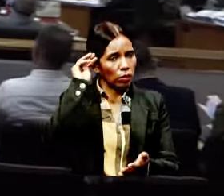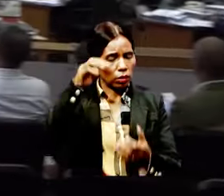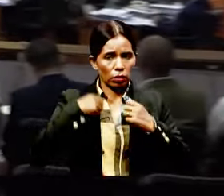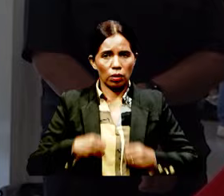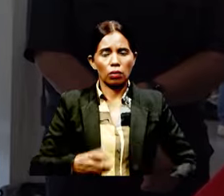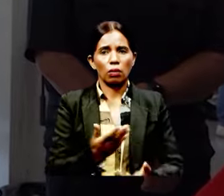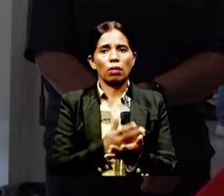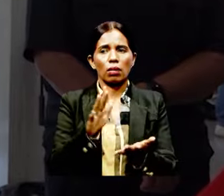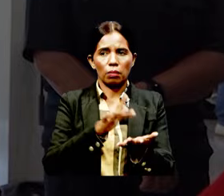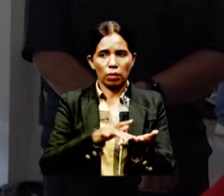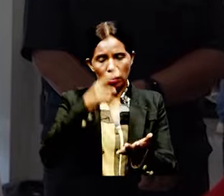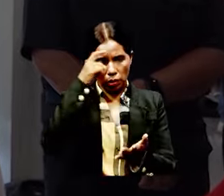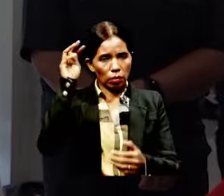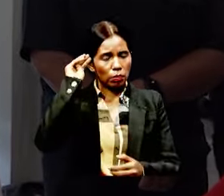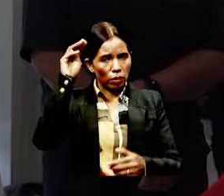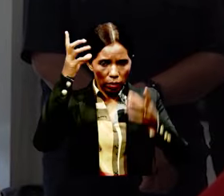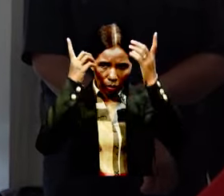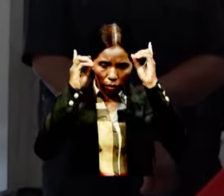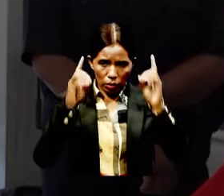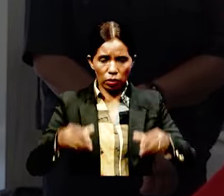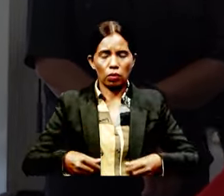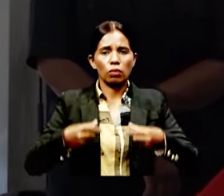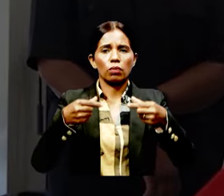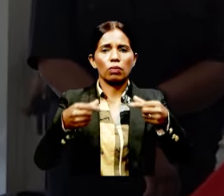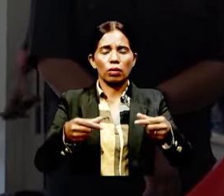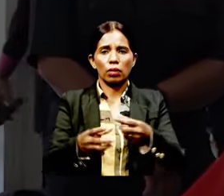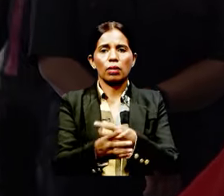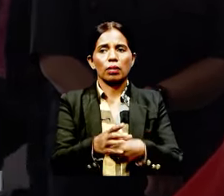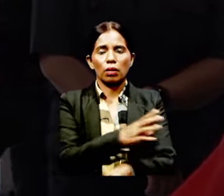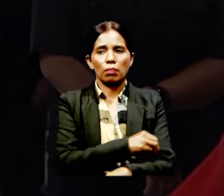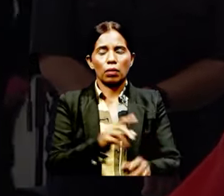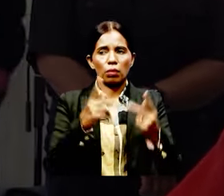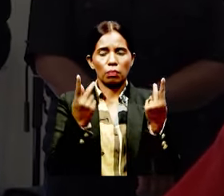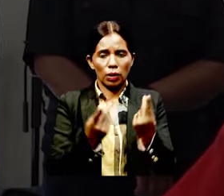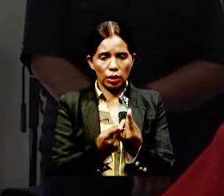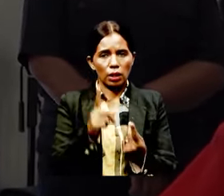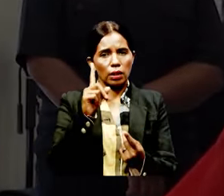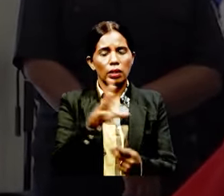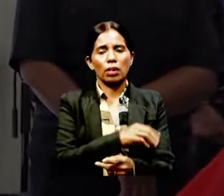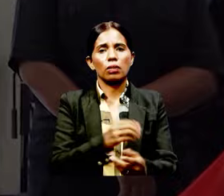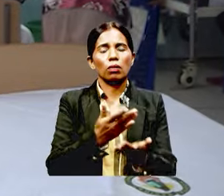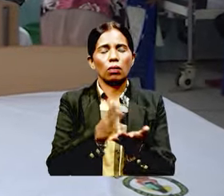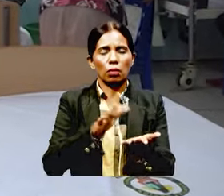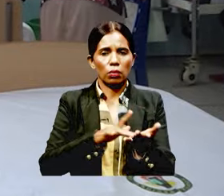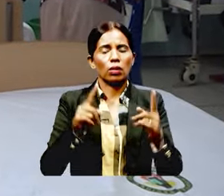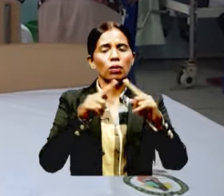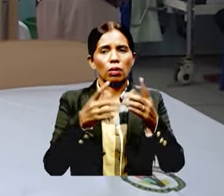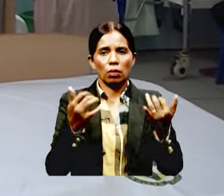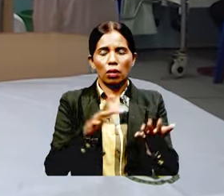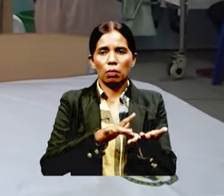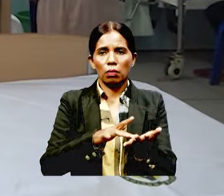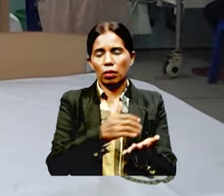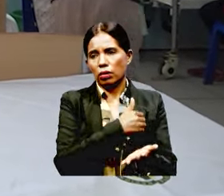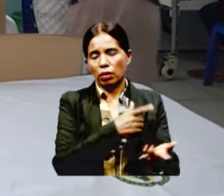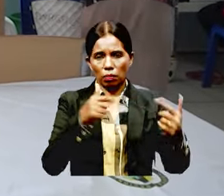compra i Moruk. Tamba ne ministra decidi hodi foa adjudicação de reita ba companhia Salimagu atu hola i Moruk mai beto agora i Moruk